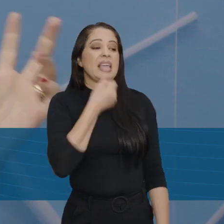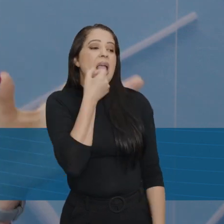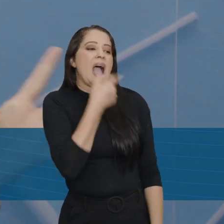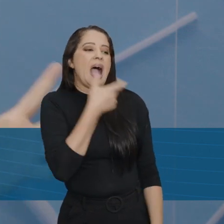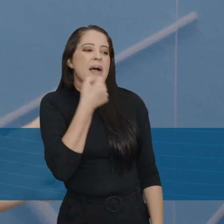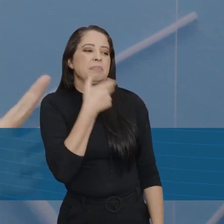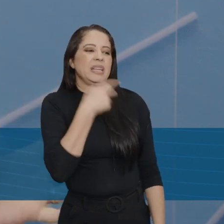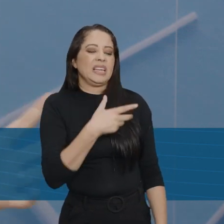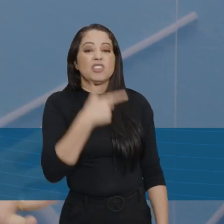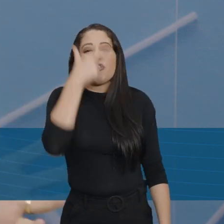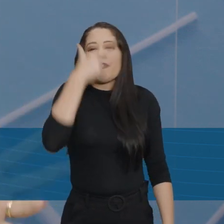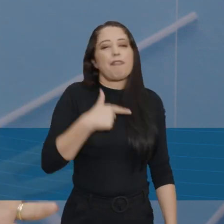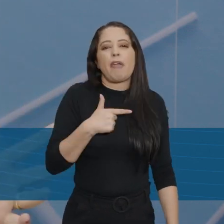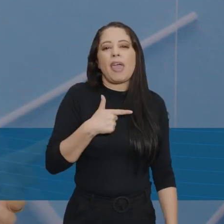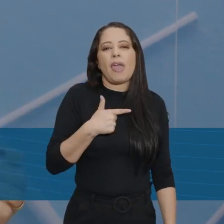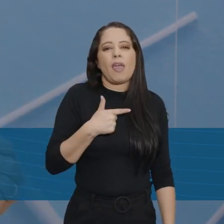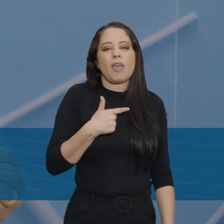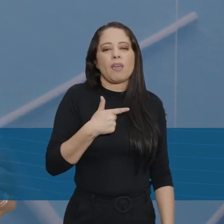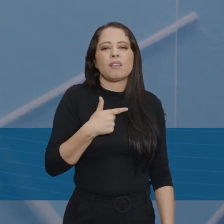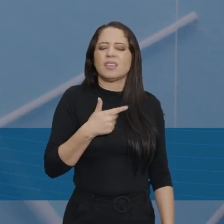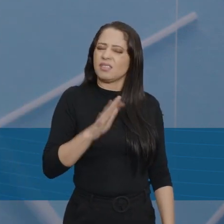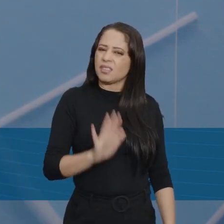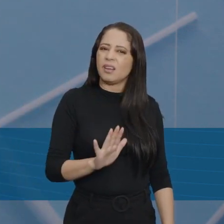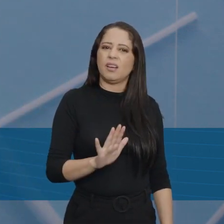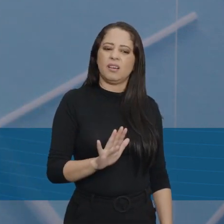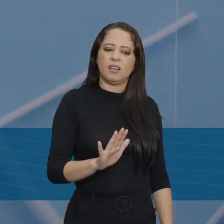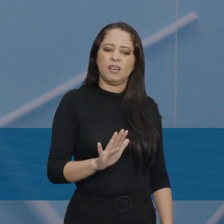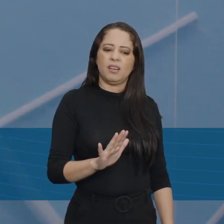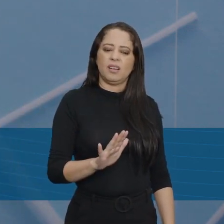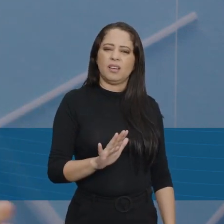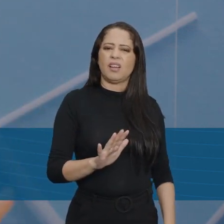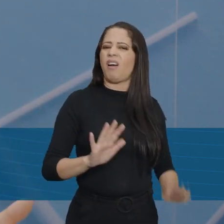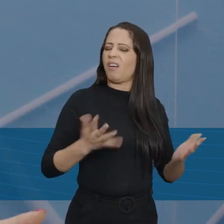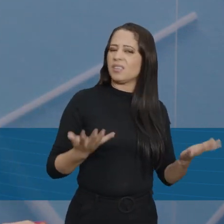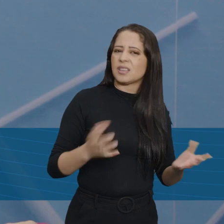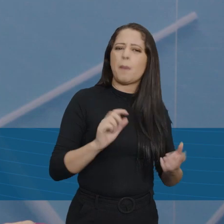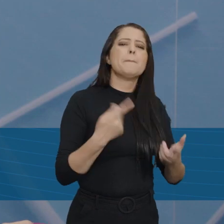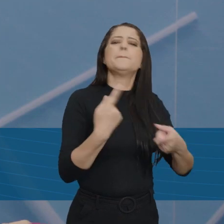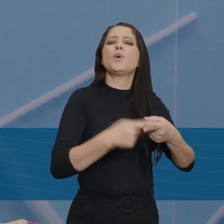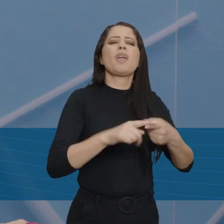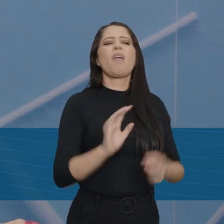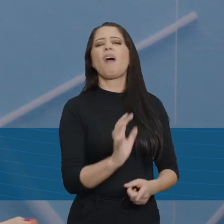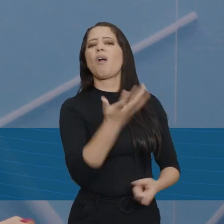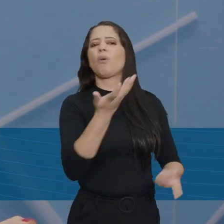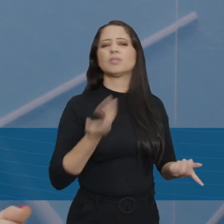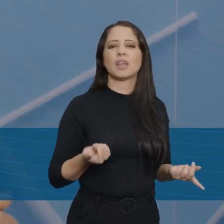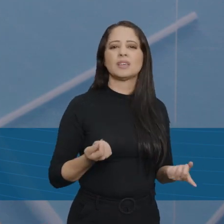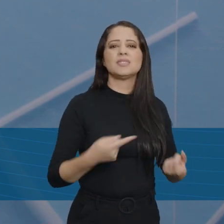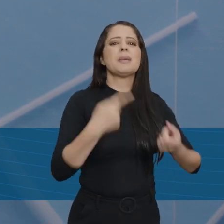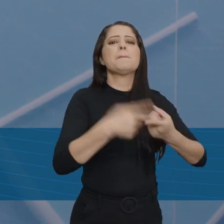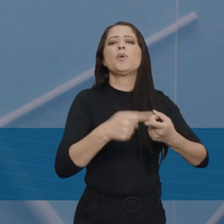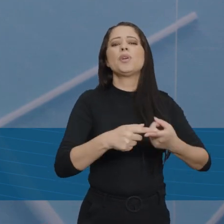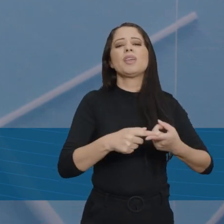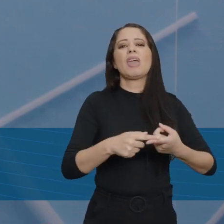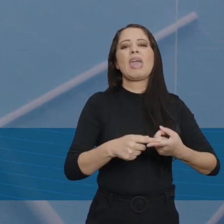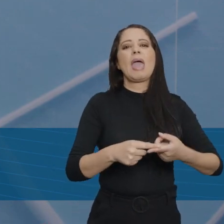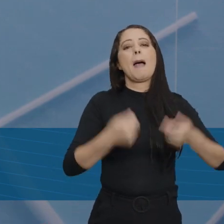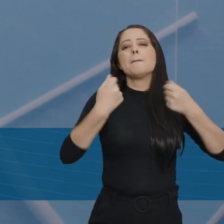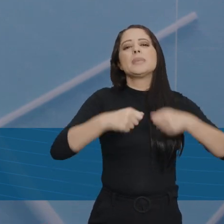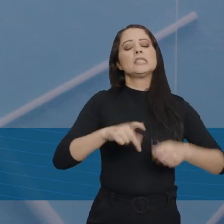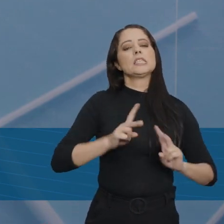e tem um apelido que de repente não é muito legal. A gente está falando, né? Que fenômeno é esse, né? Por que a gente